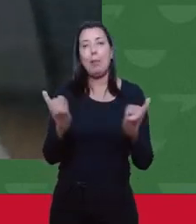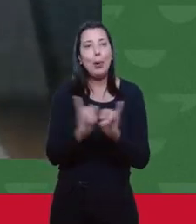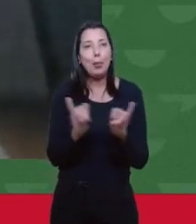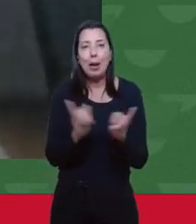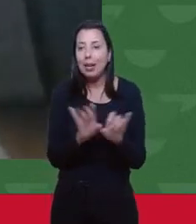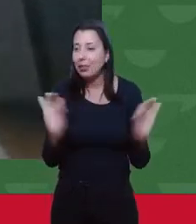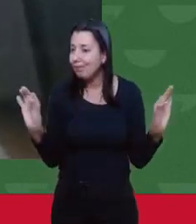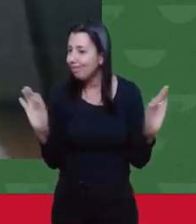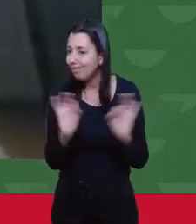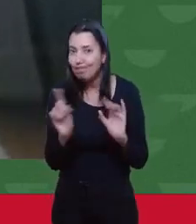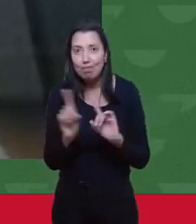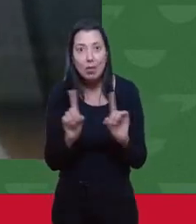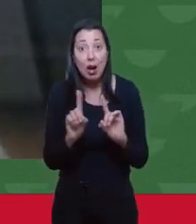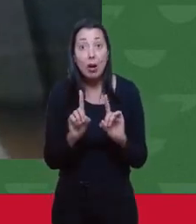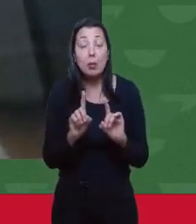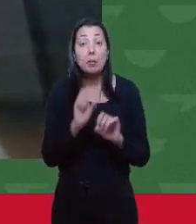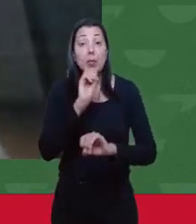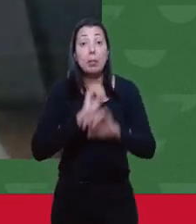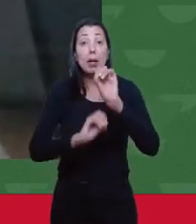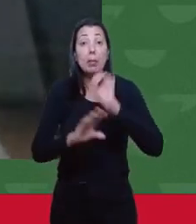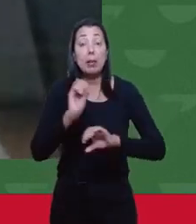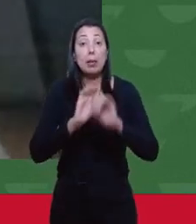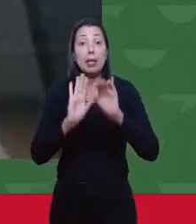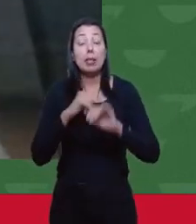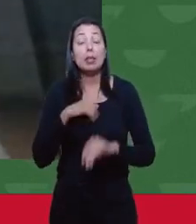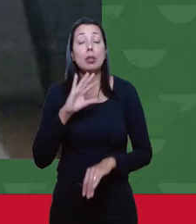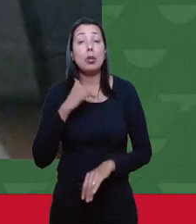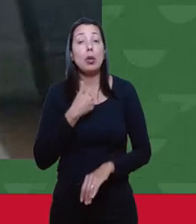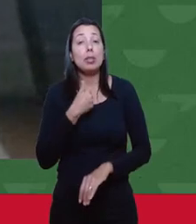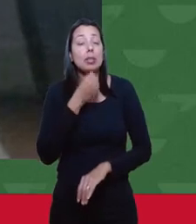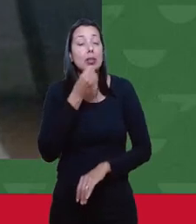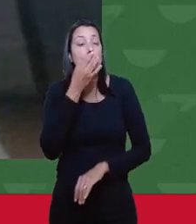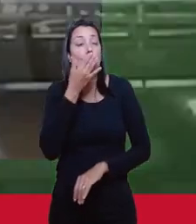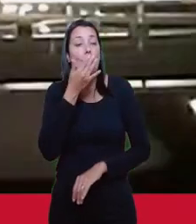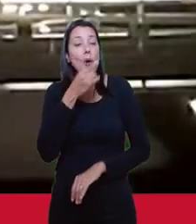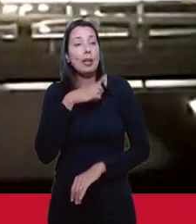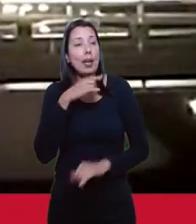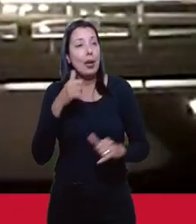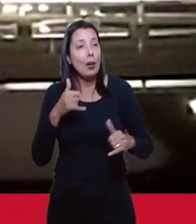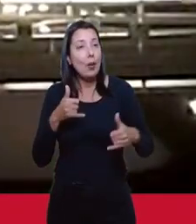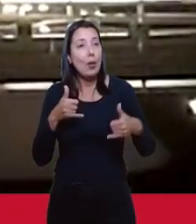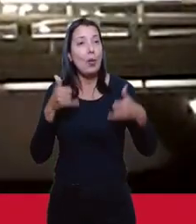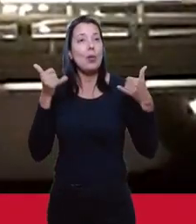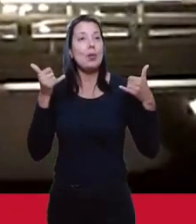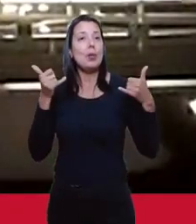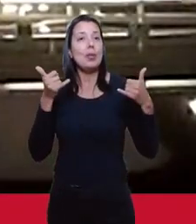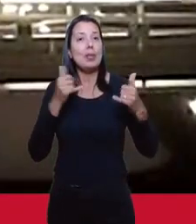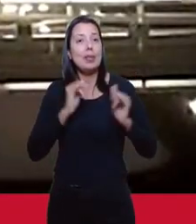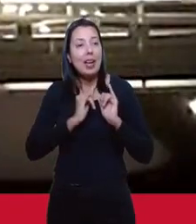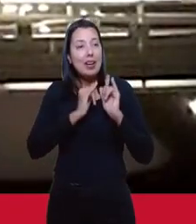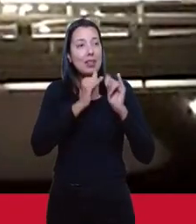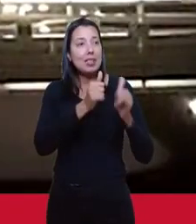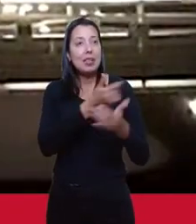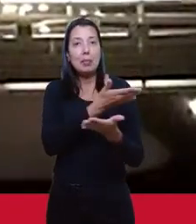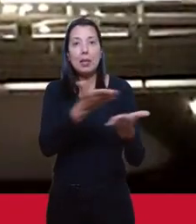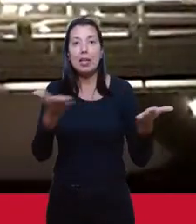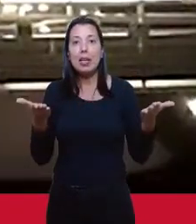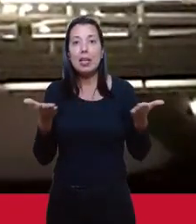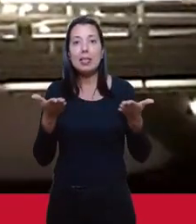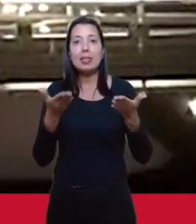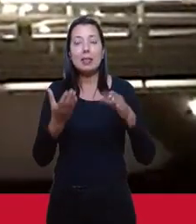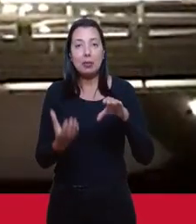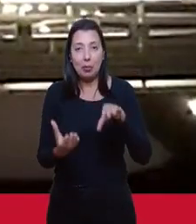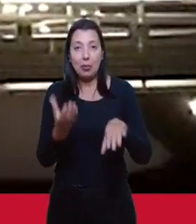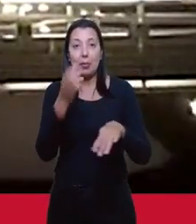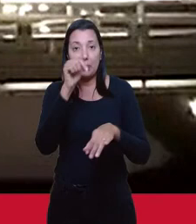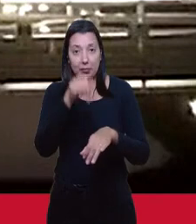bobagem. A iluminação com as nossas cores e dizer que a gente tem orgulho é dar um recado para esse grande